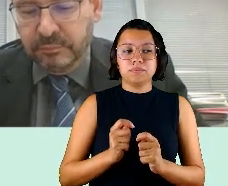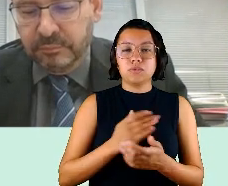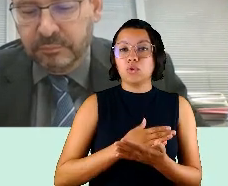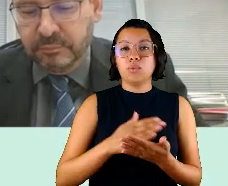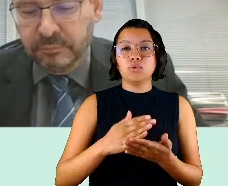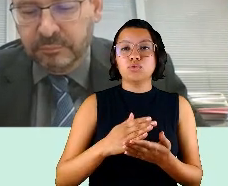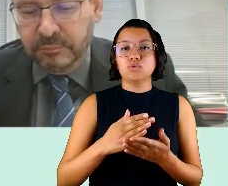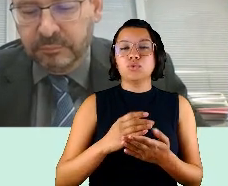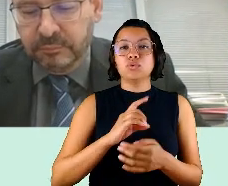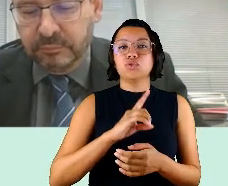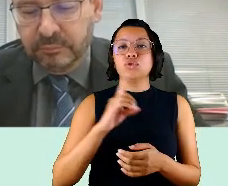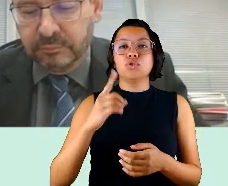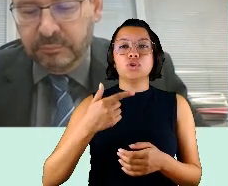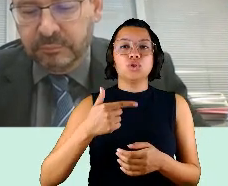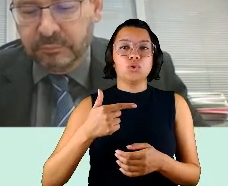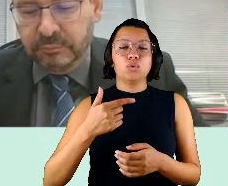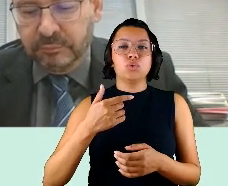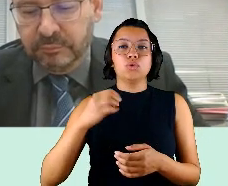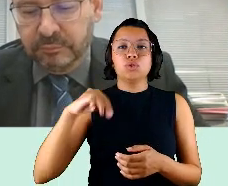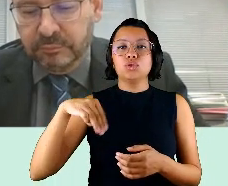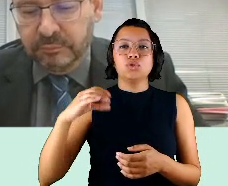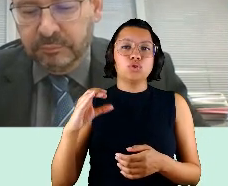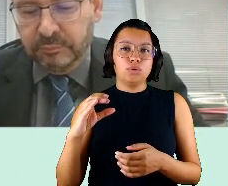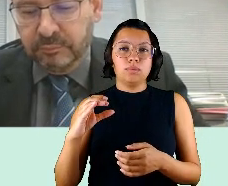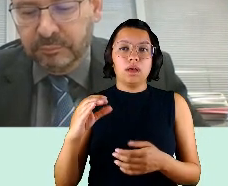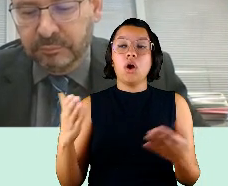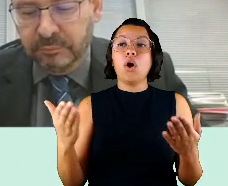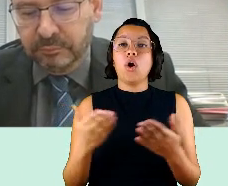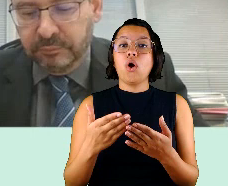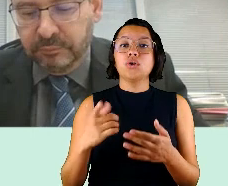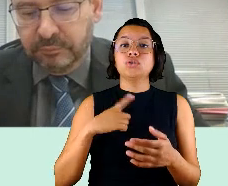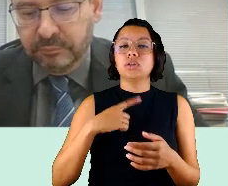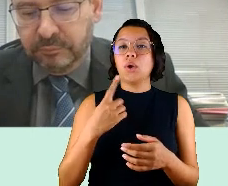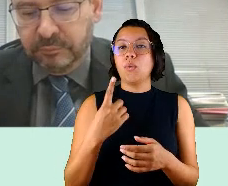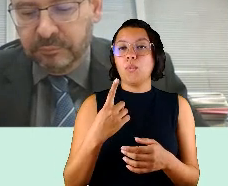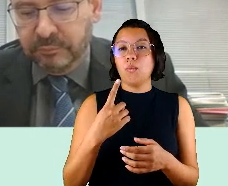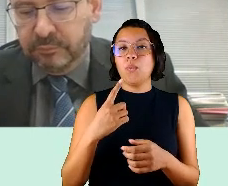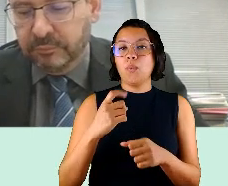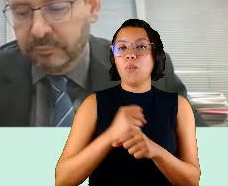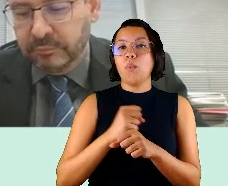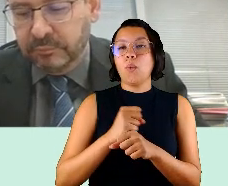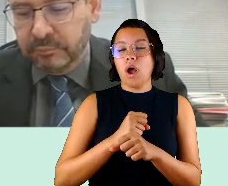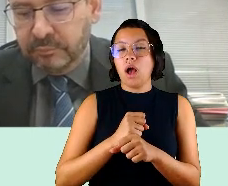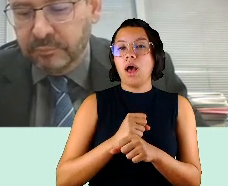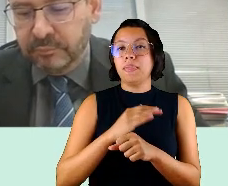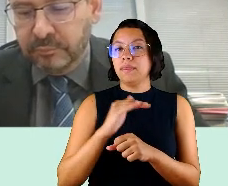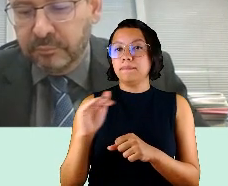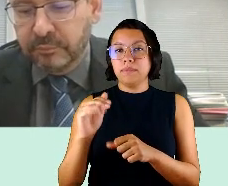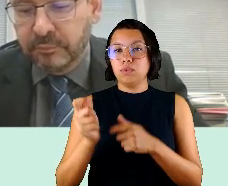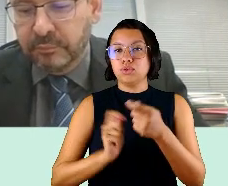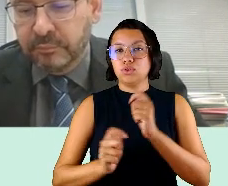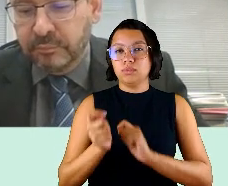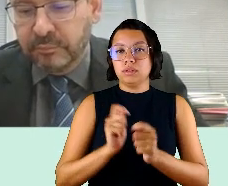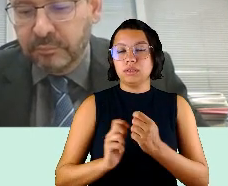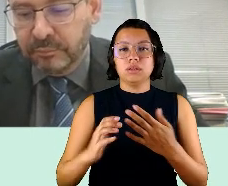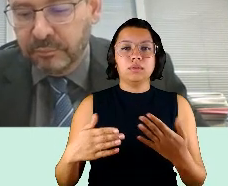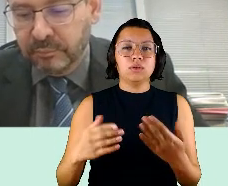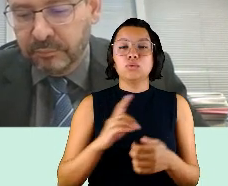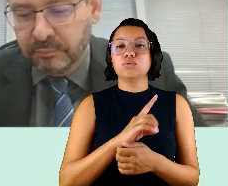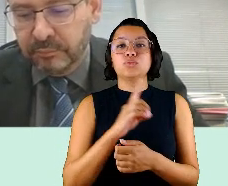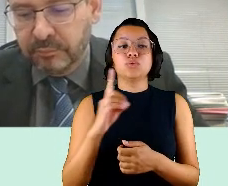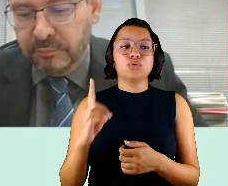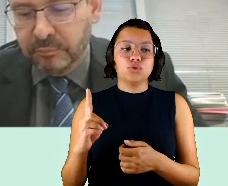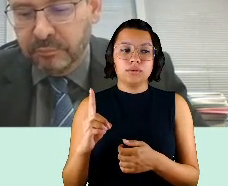março, hoje se completa exatamente 1 ano e meio, né, da administração, e no 2 de março, e no